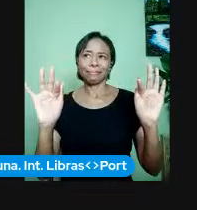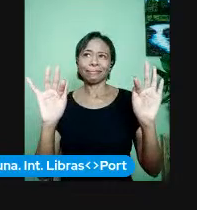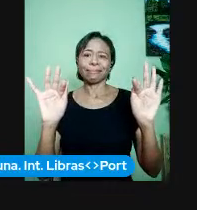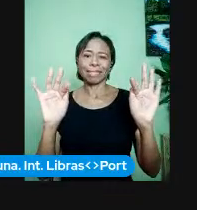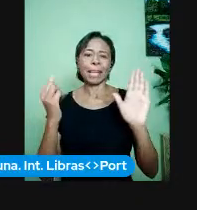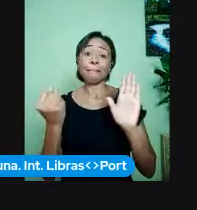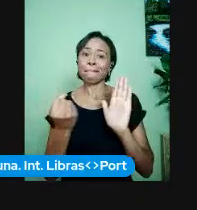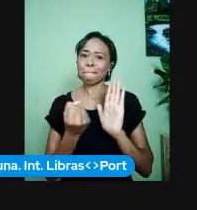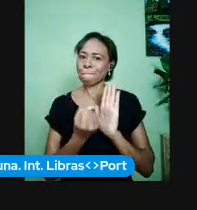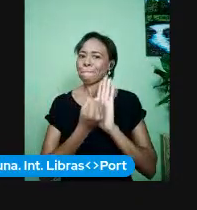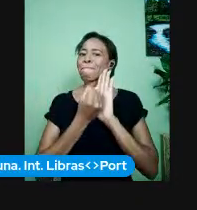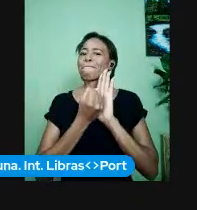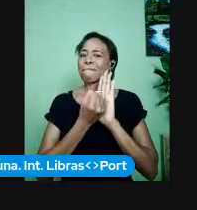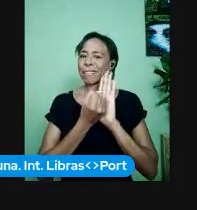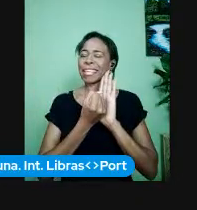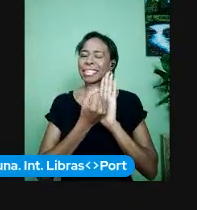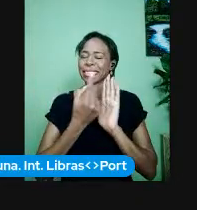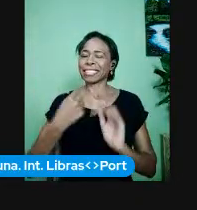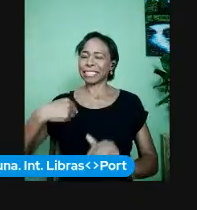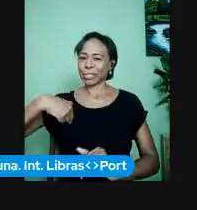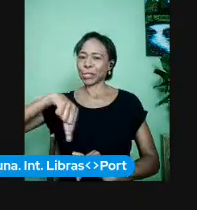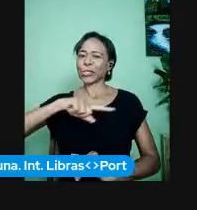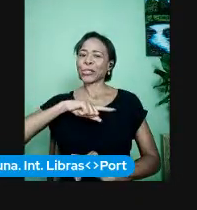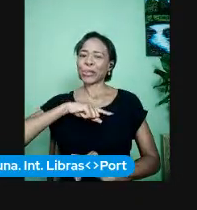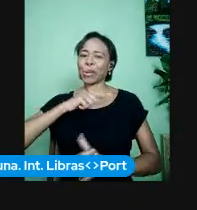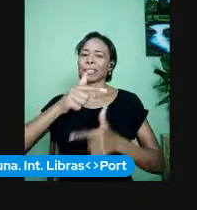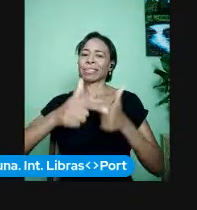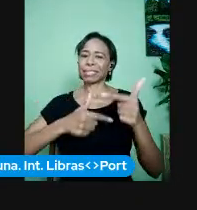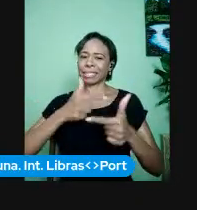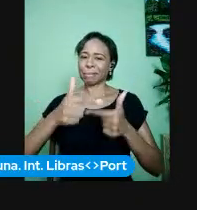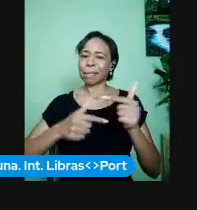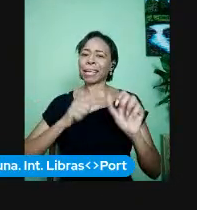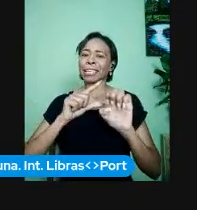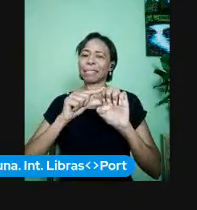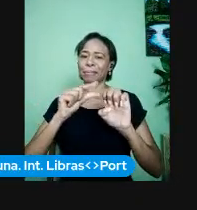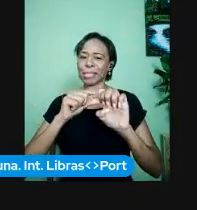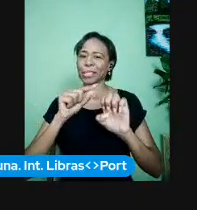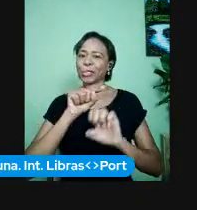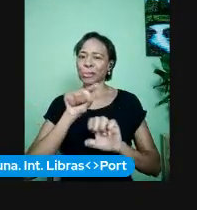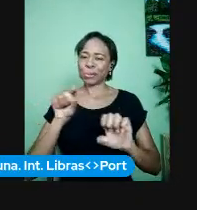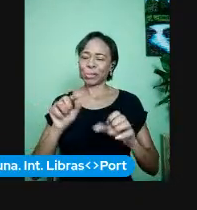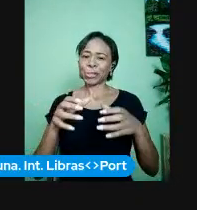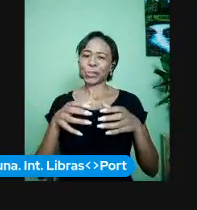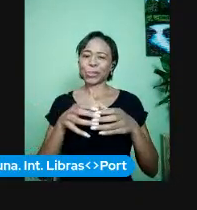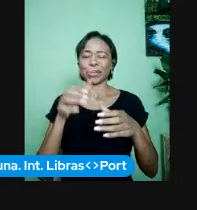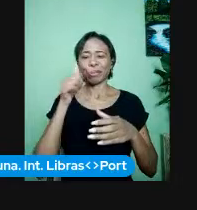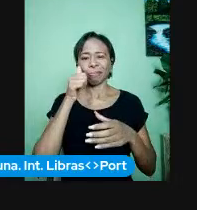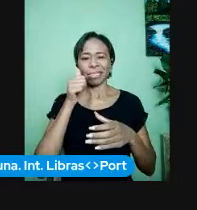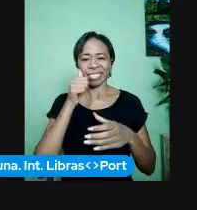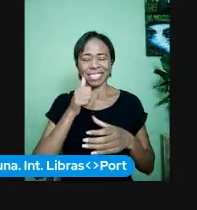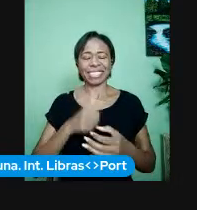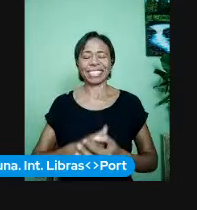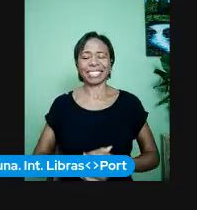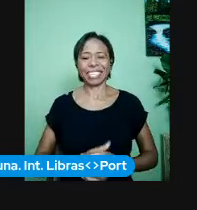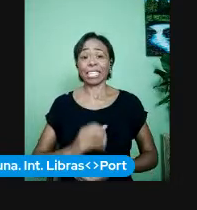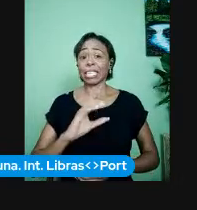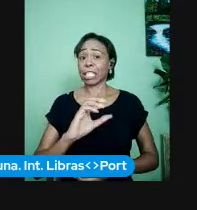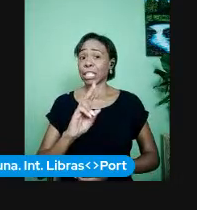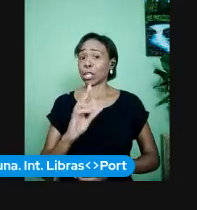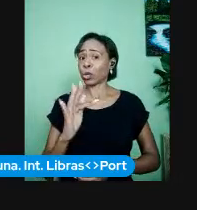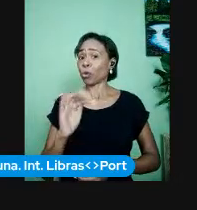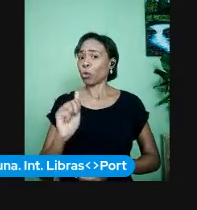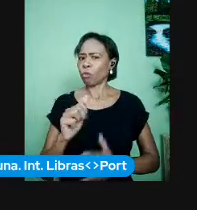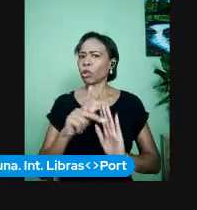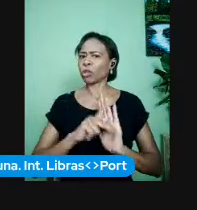da nossa, enfim, das nossas ações empreendedoras em todos os projetos da CUFA, porque sabemos que viemos